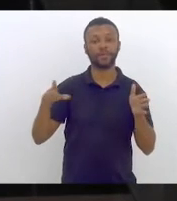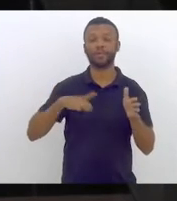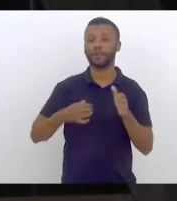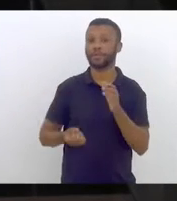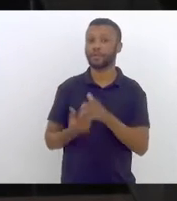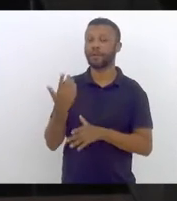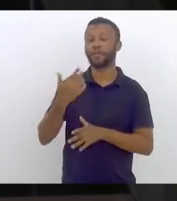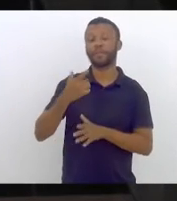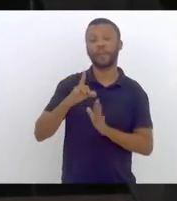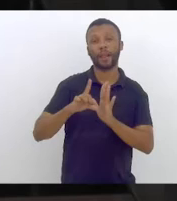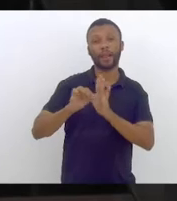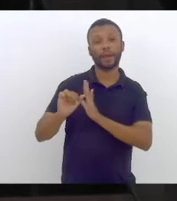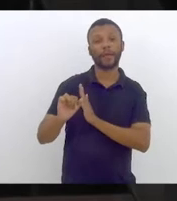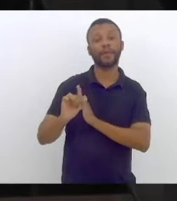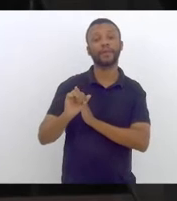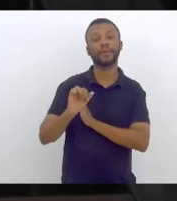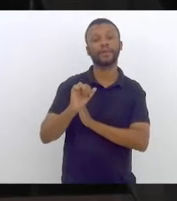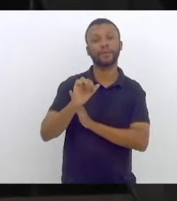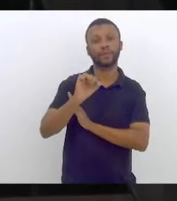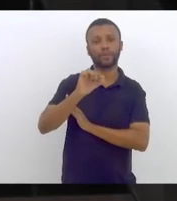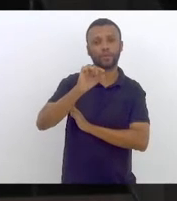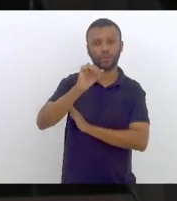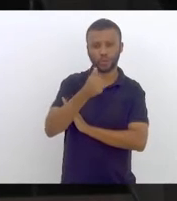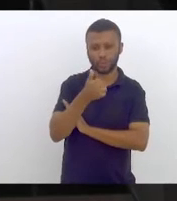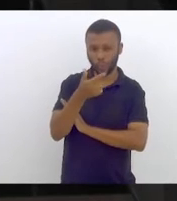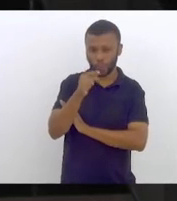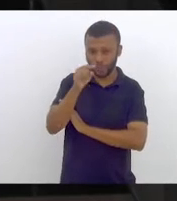de 2020.